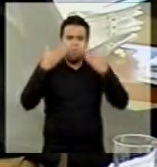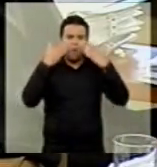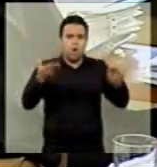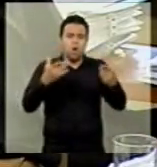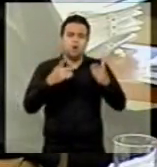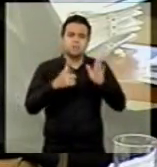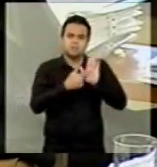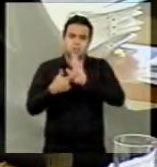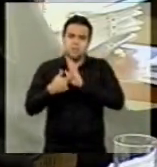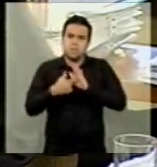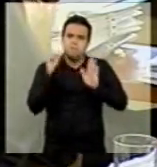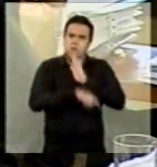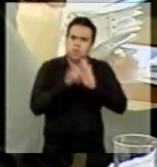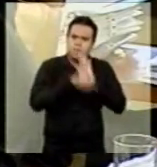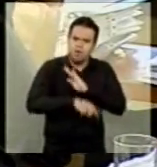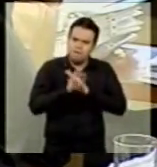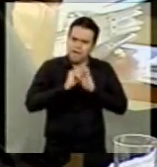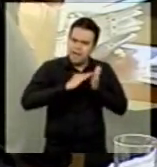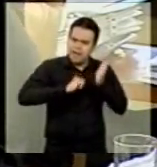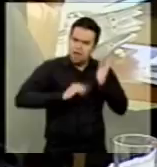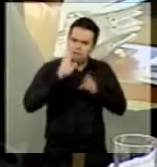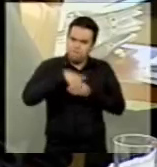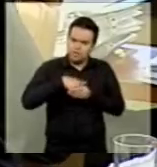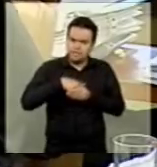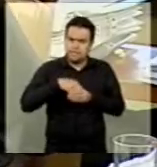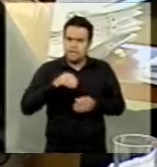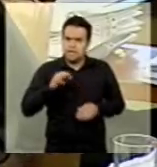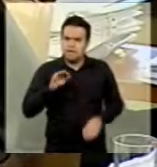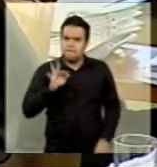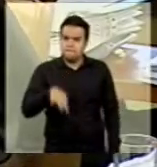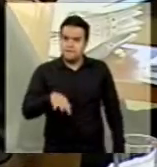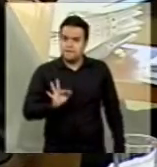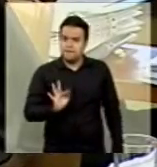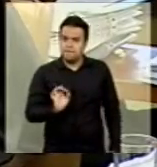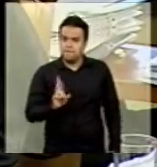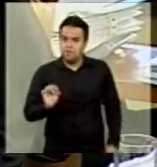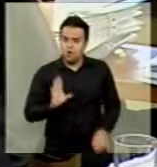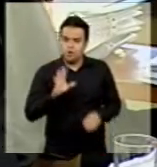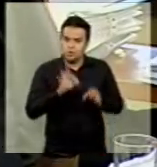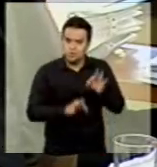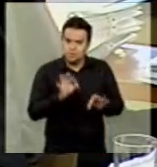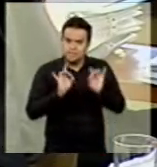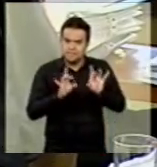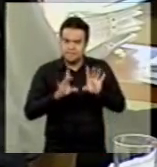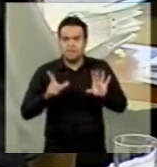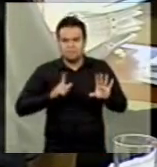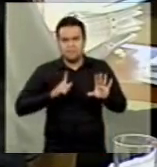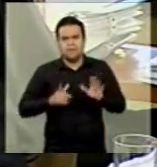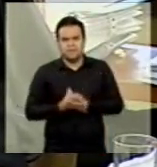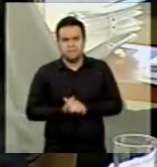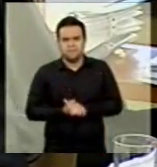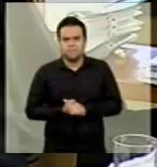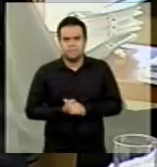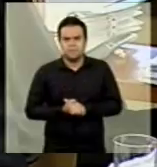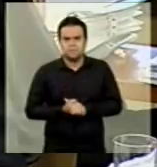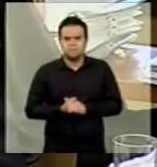questionam todos nós se nós vamos votar ou não a favor do fim do foro. E sai em matéria dizendo, como lembrou agora